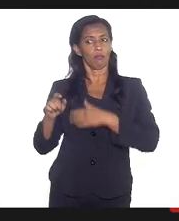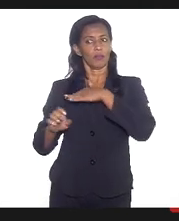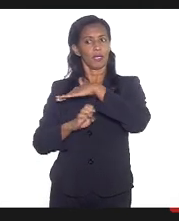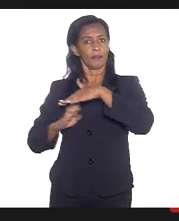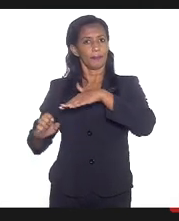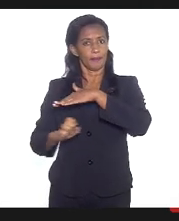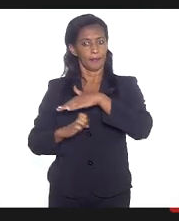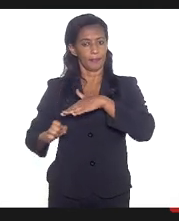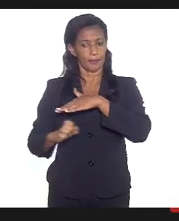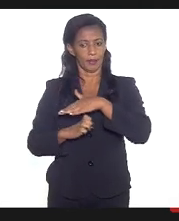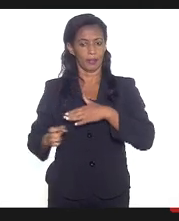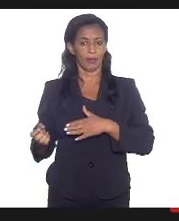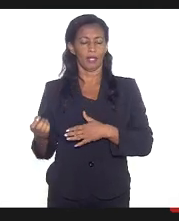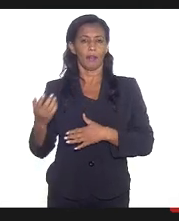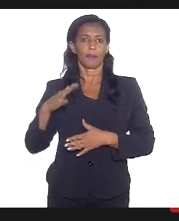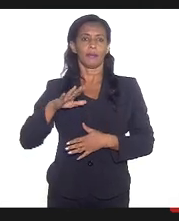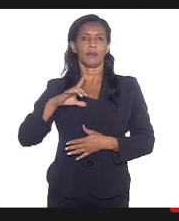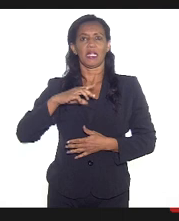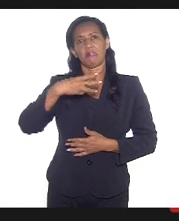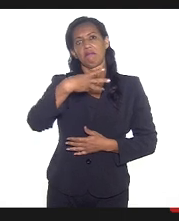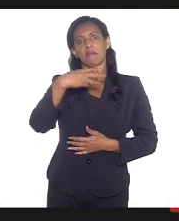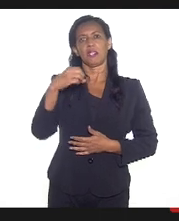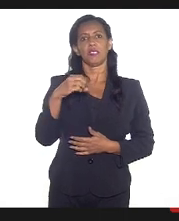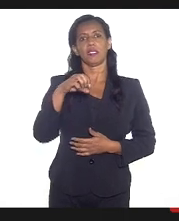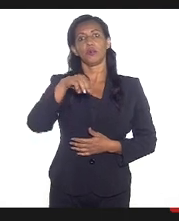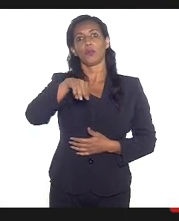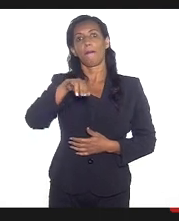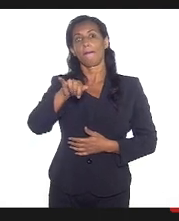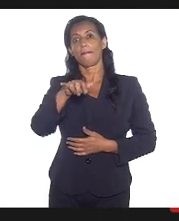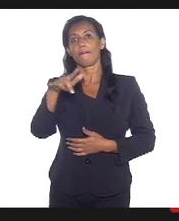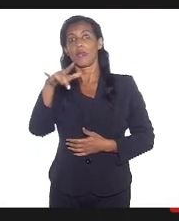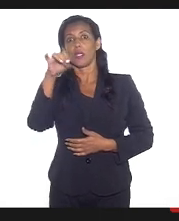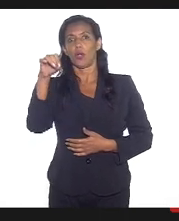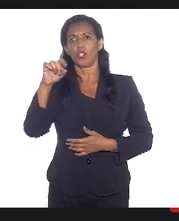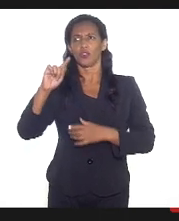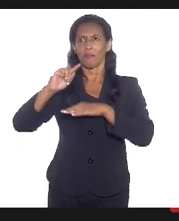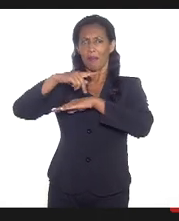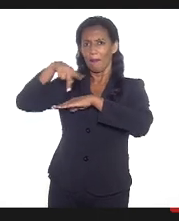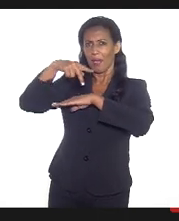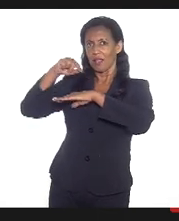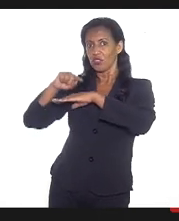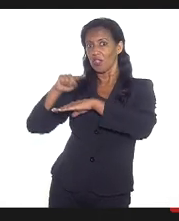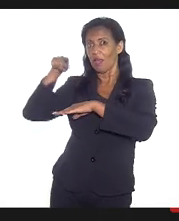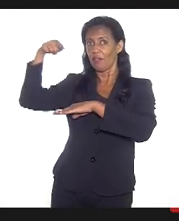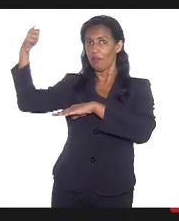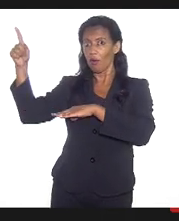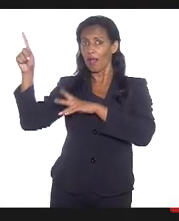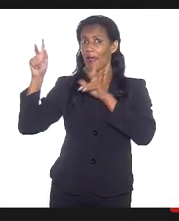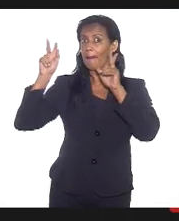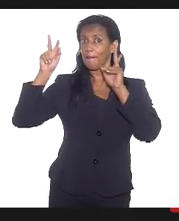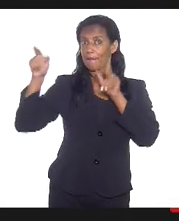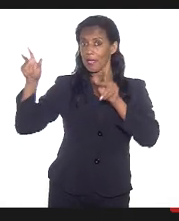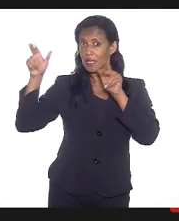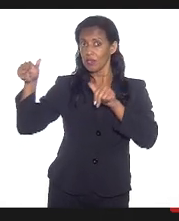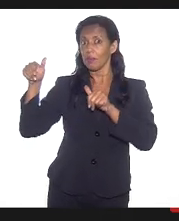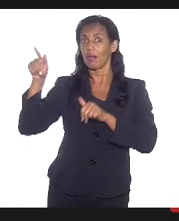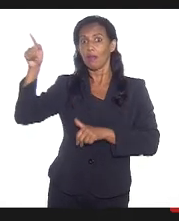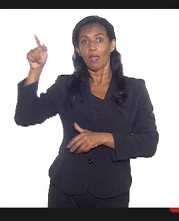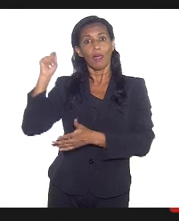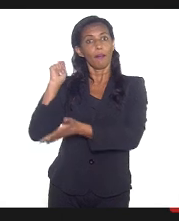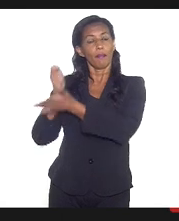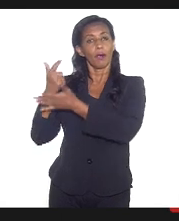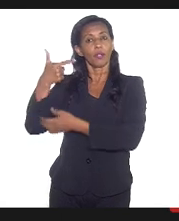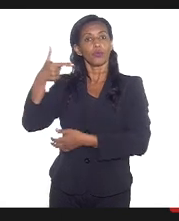nossa, está batendo da dedução 300 milhões. Só que a empresa lá no exterior está pagando, é a mesma, né, a filial dela, está pagando 200